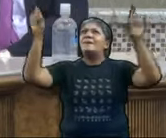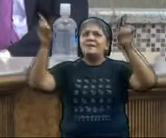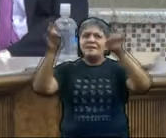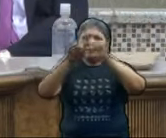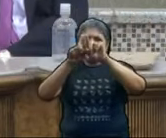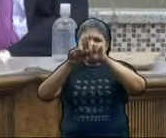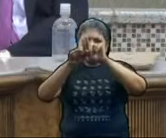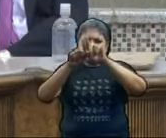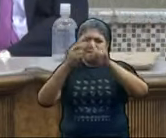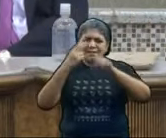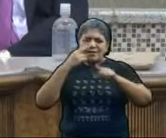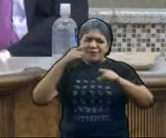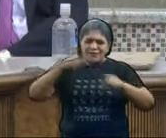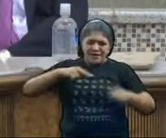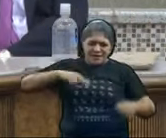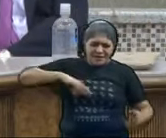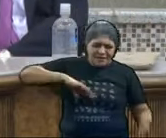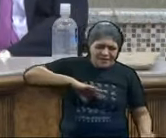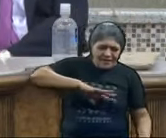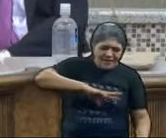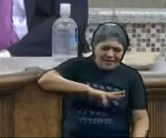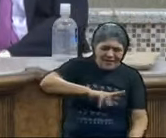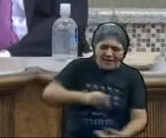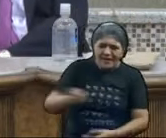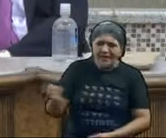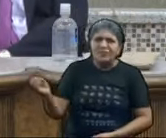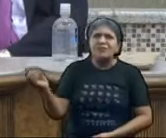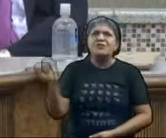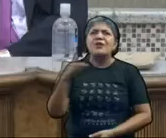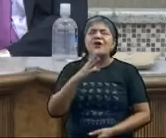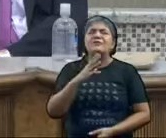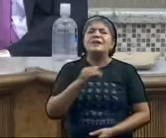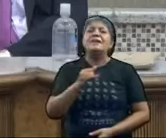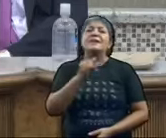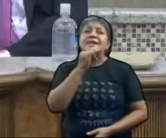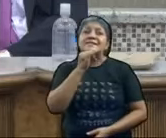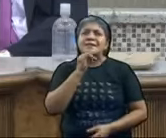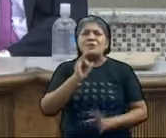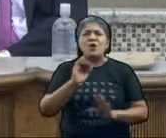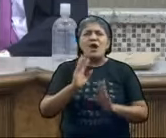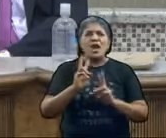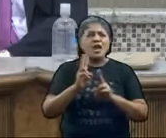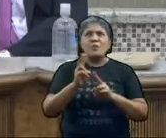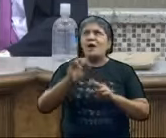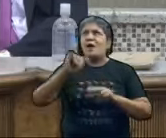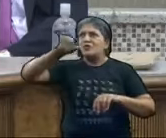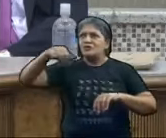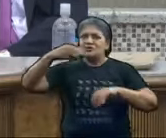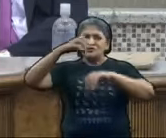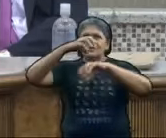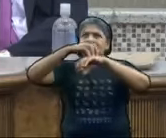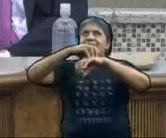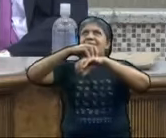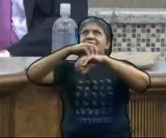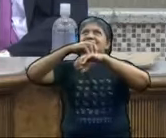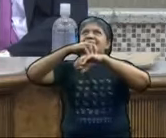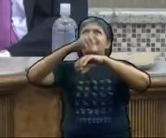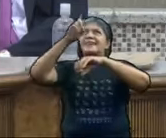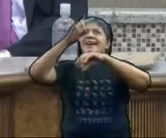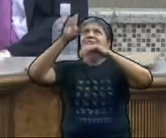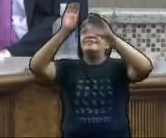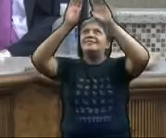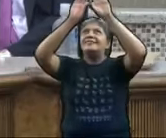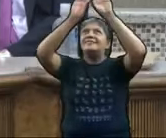a santa cidade, a nova Jerusalém de Deus, que descia do céu, adereçada como esposa ataviada para o seu